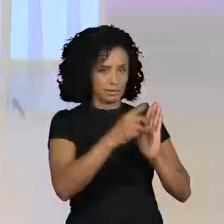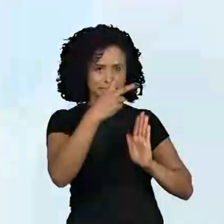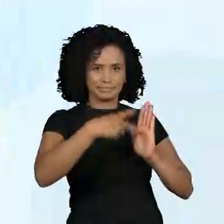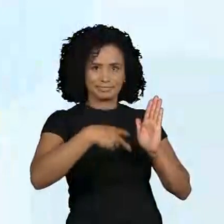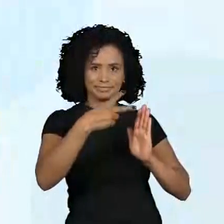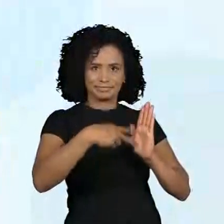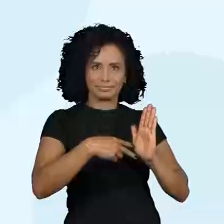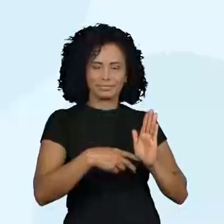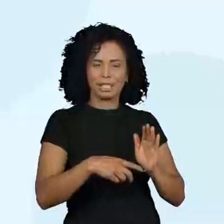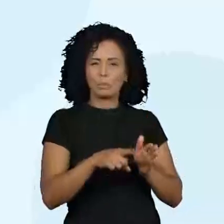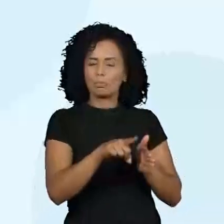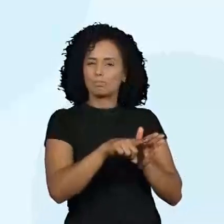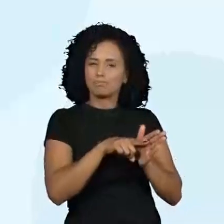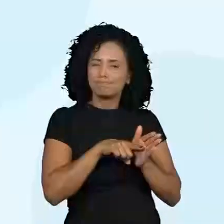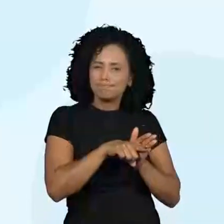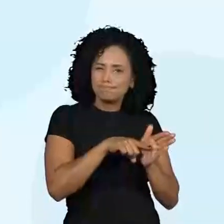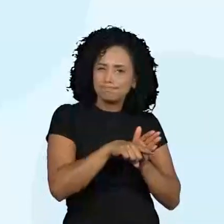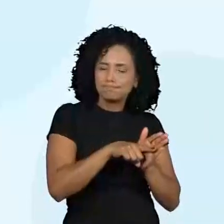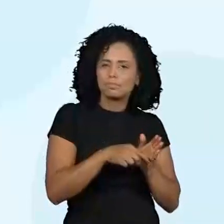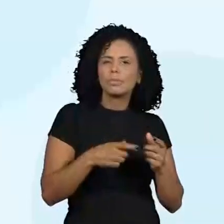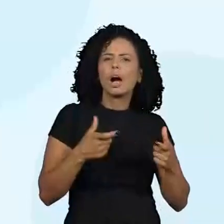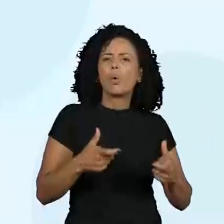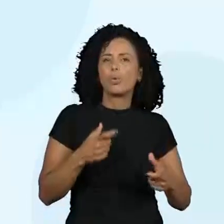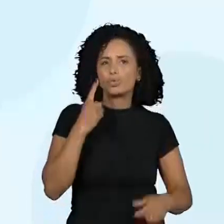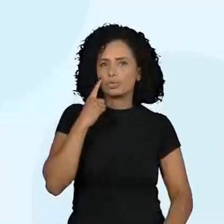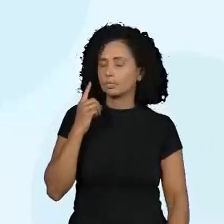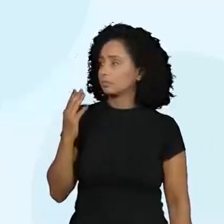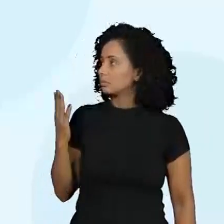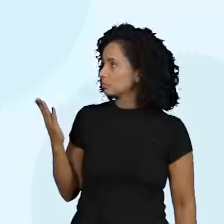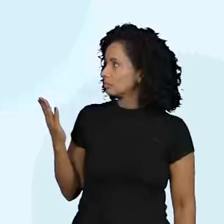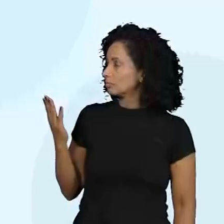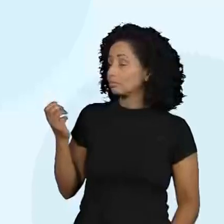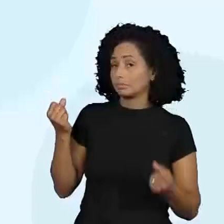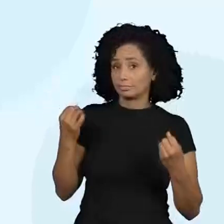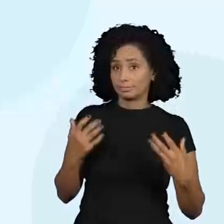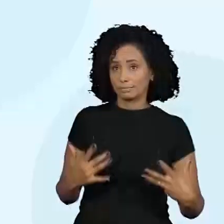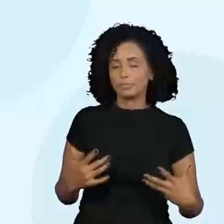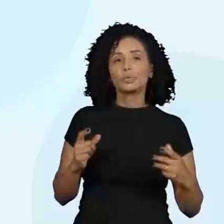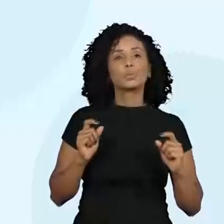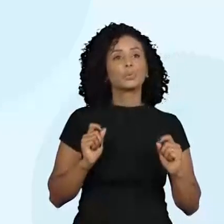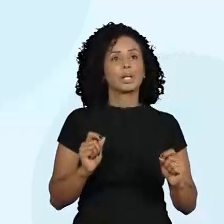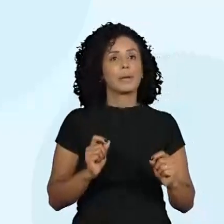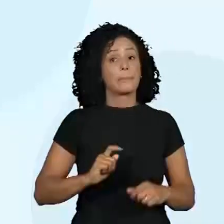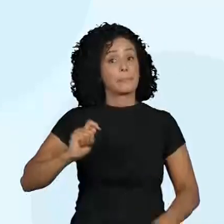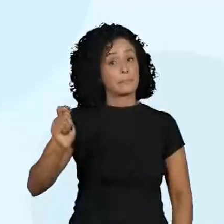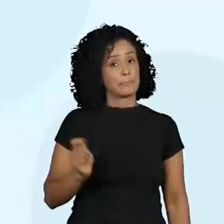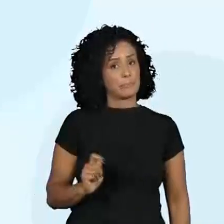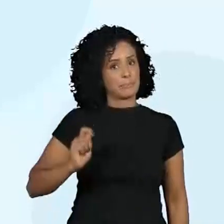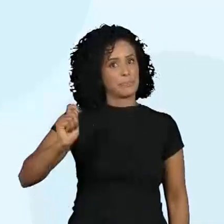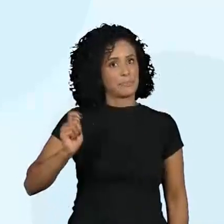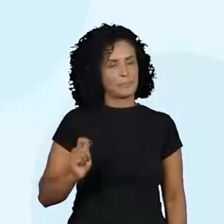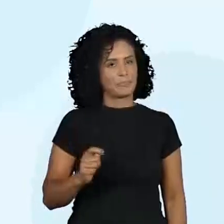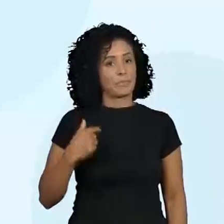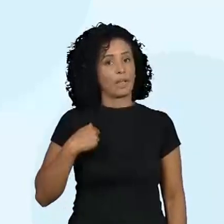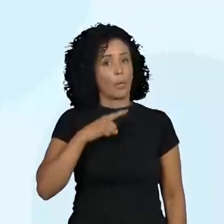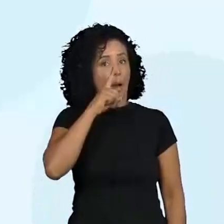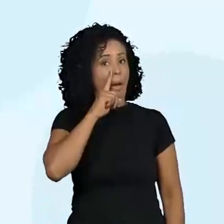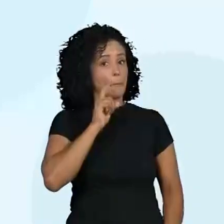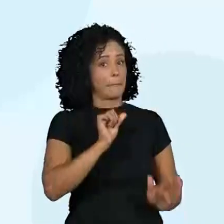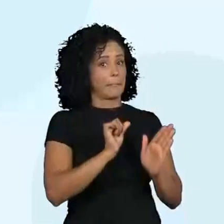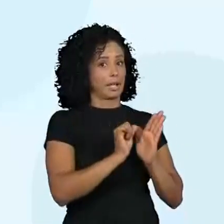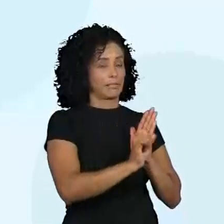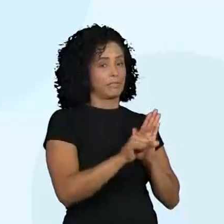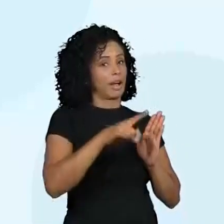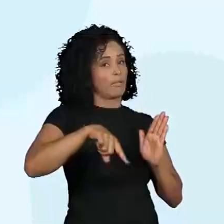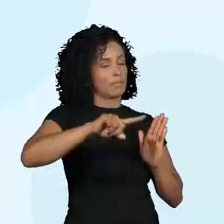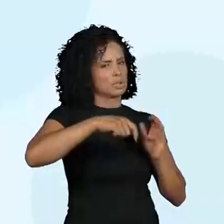só. Então, tem aqui uma parte que já diz, ela é... essa parte eu vou grifar porque não é o que a